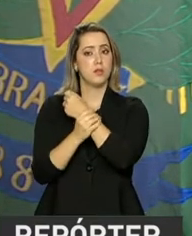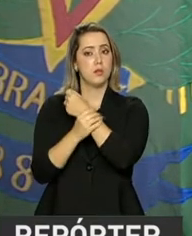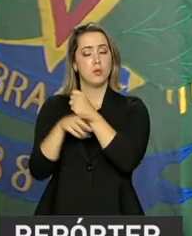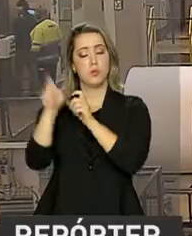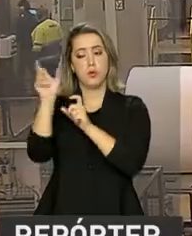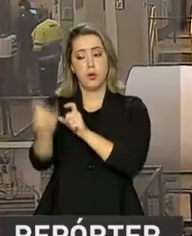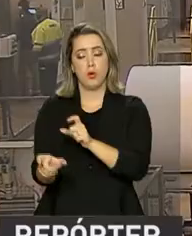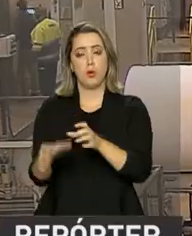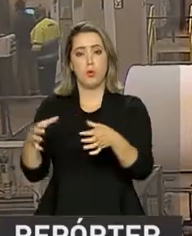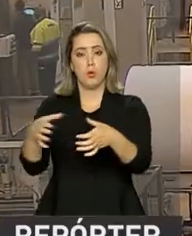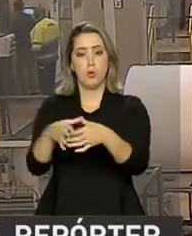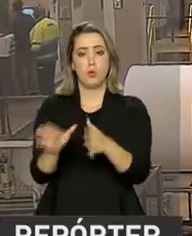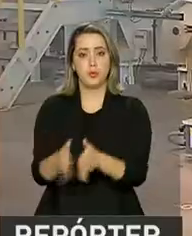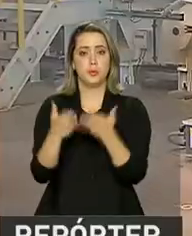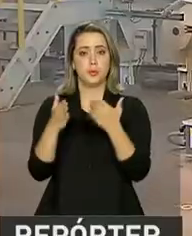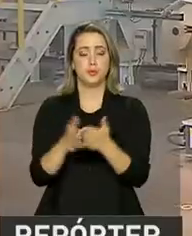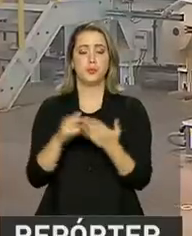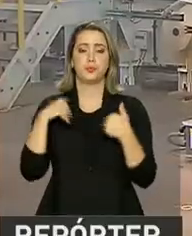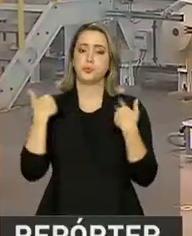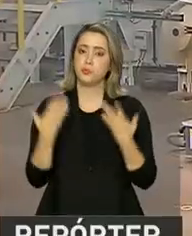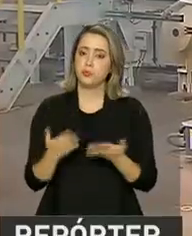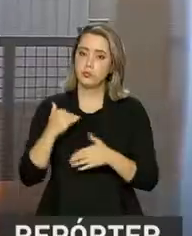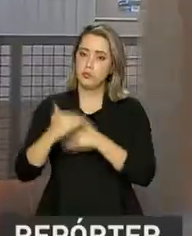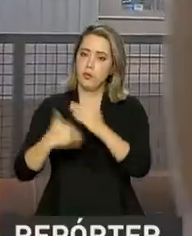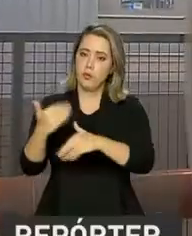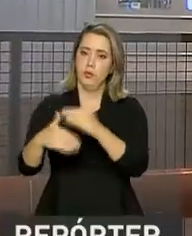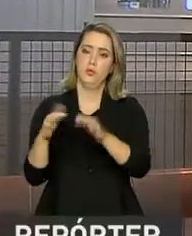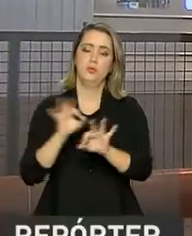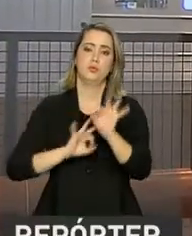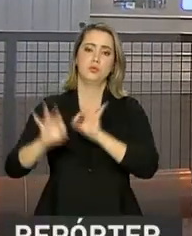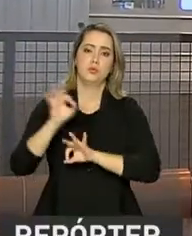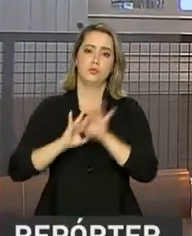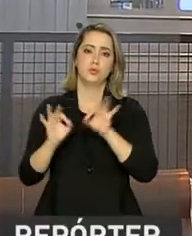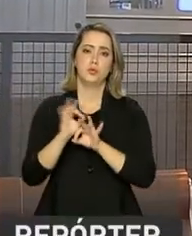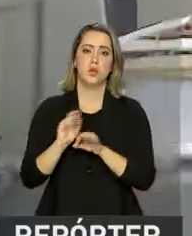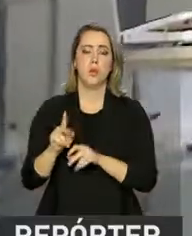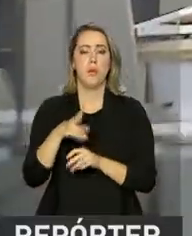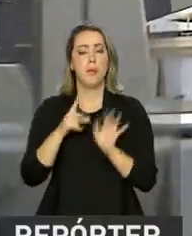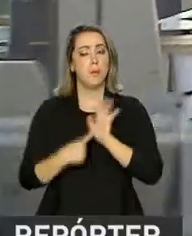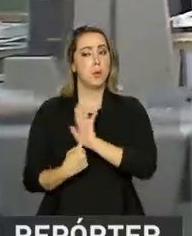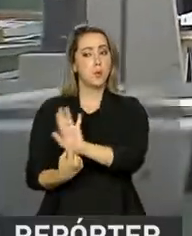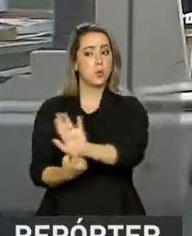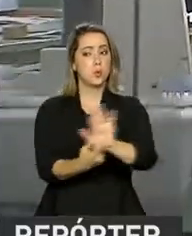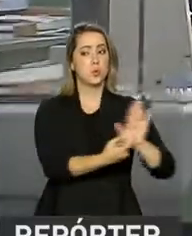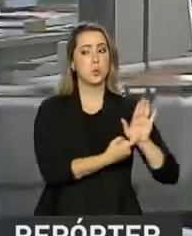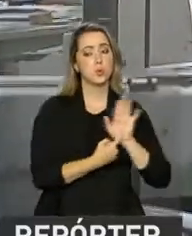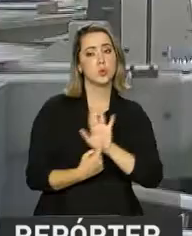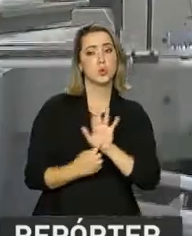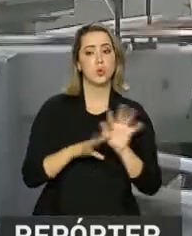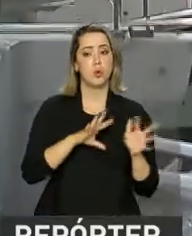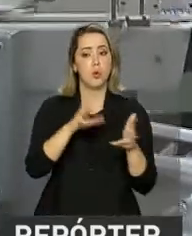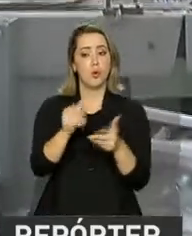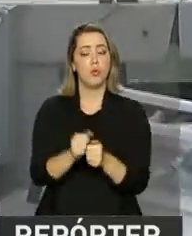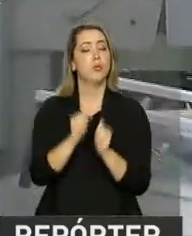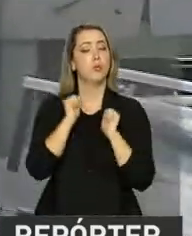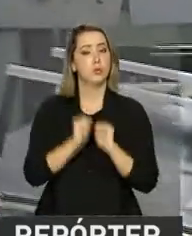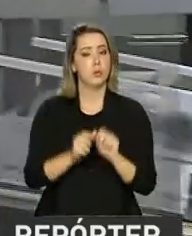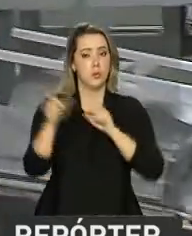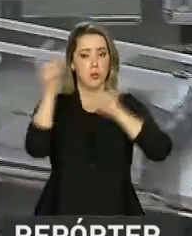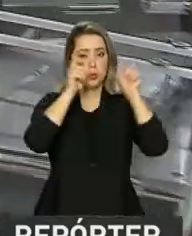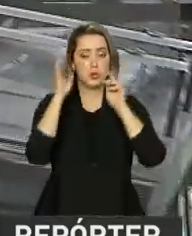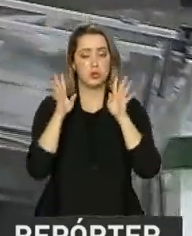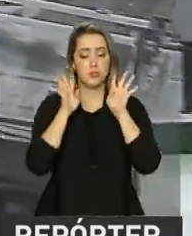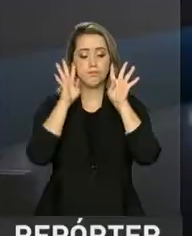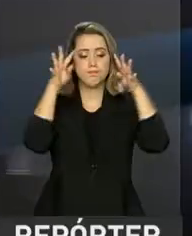pobres com o avanço dos ajustes o governo sinalizou a estrangeiros e brasileiros que está disposto a atrair novos